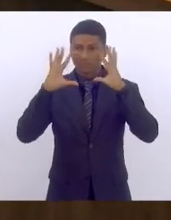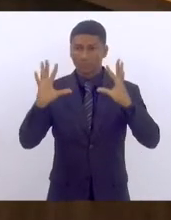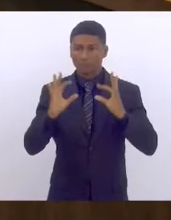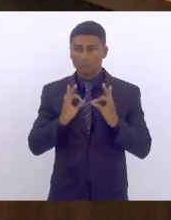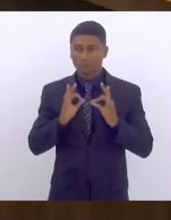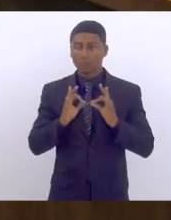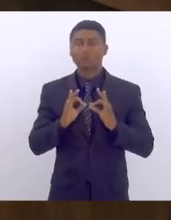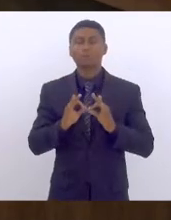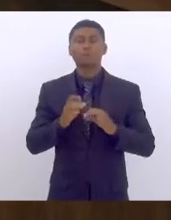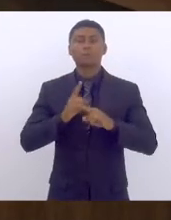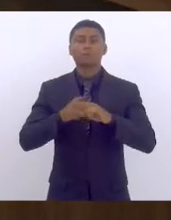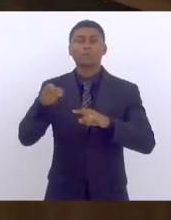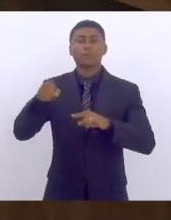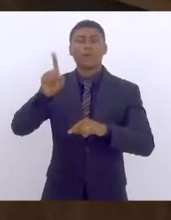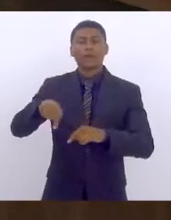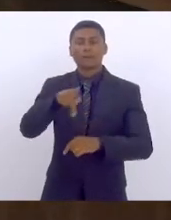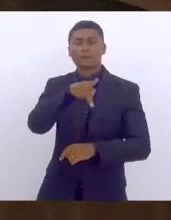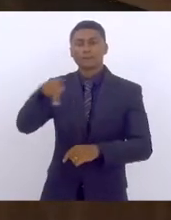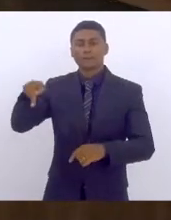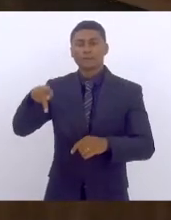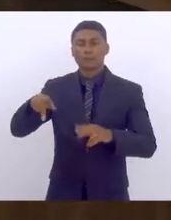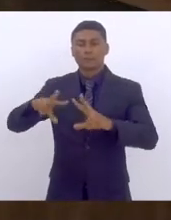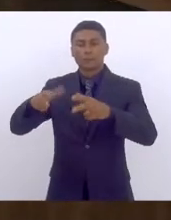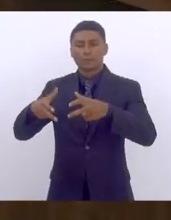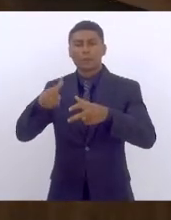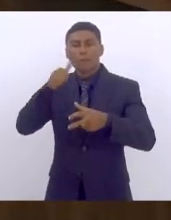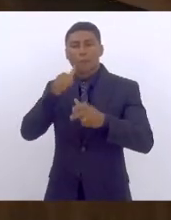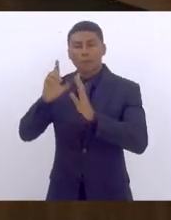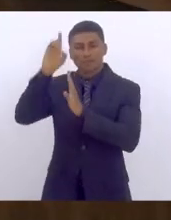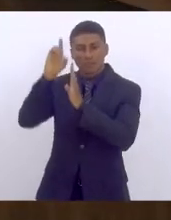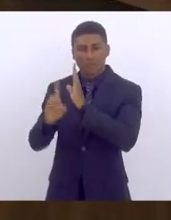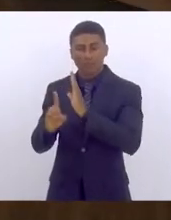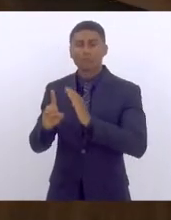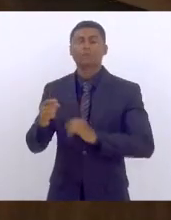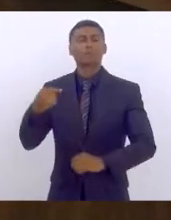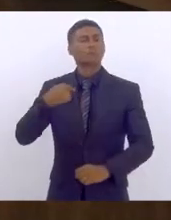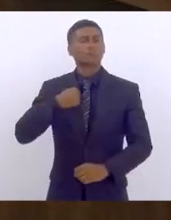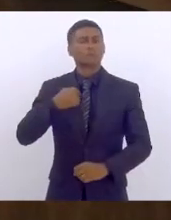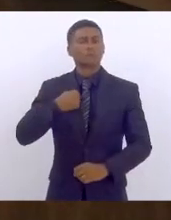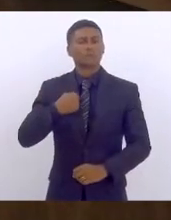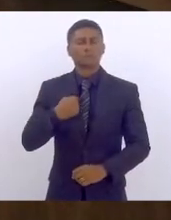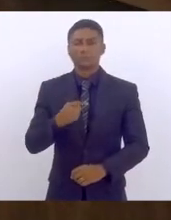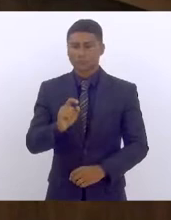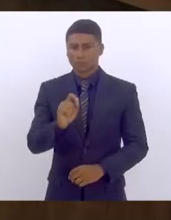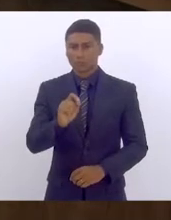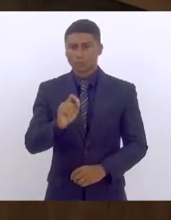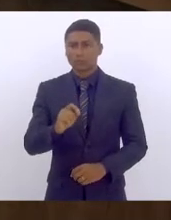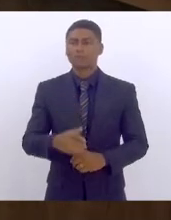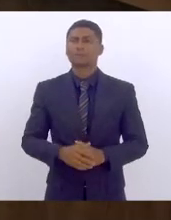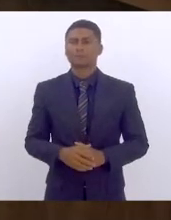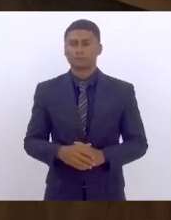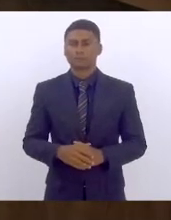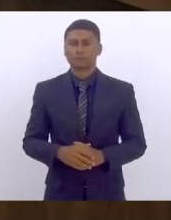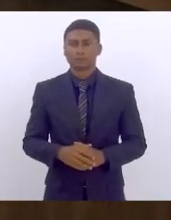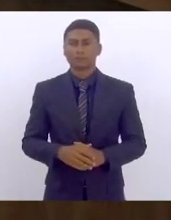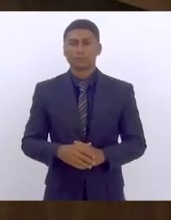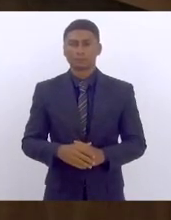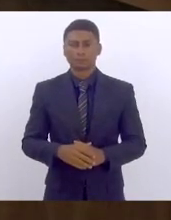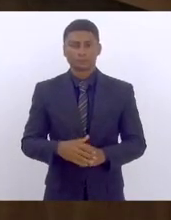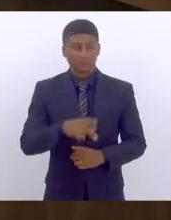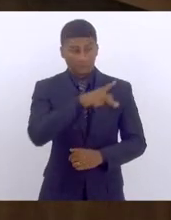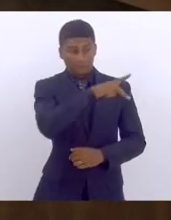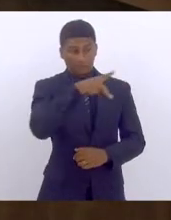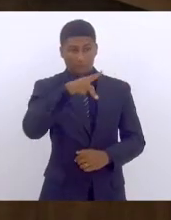preside a Comissão de Direitos da Mulher. Eu tive a oportunidade de escrever, inclusive, para o nosso presidente